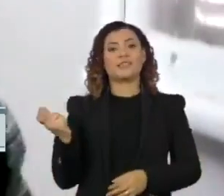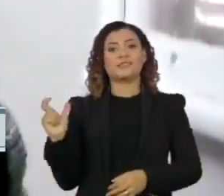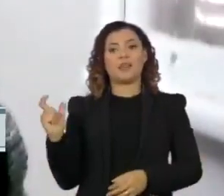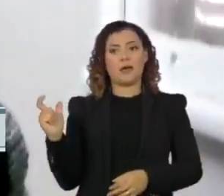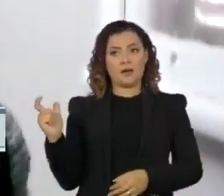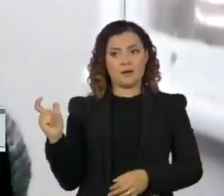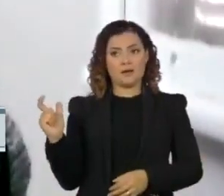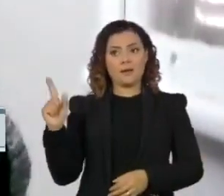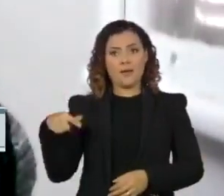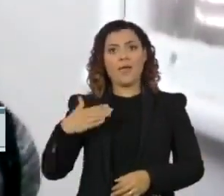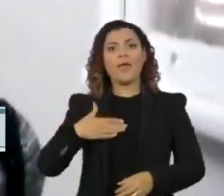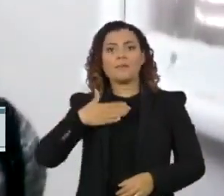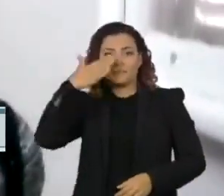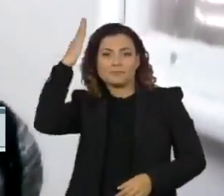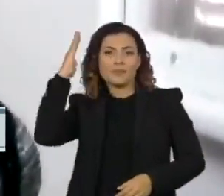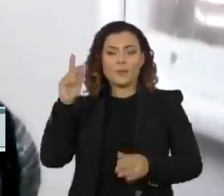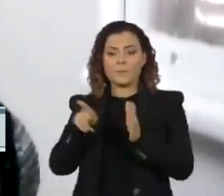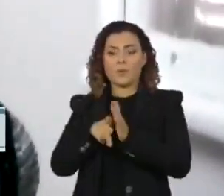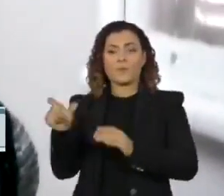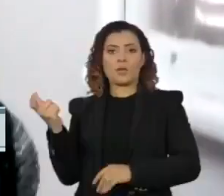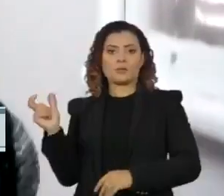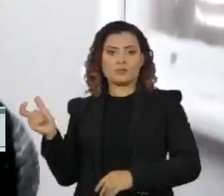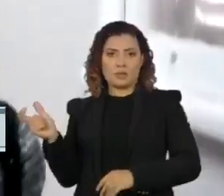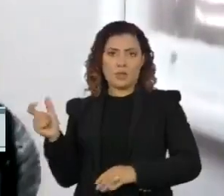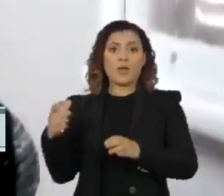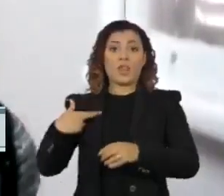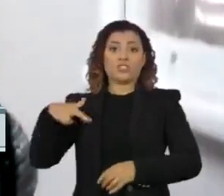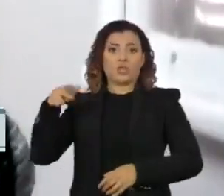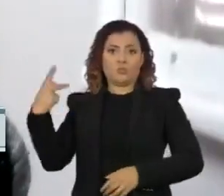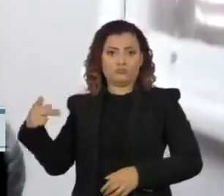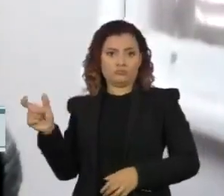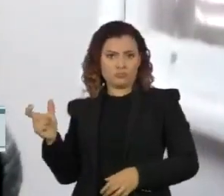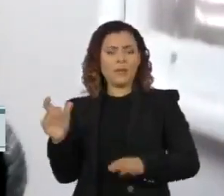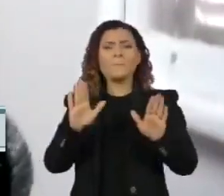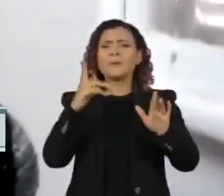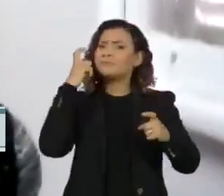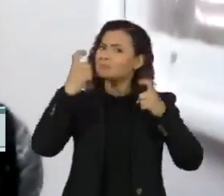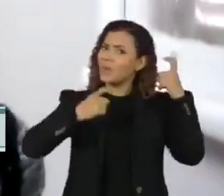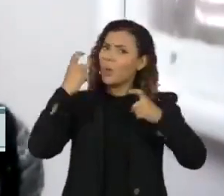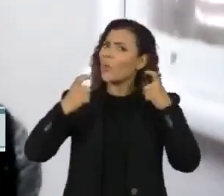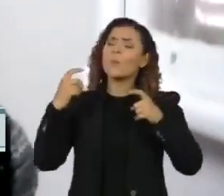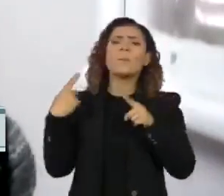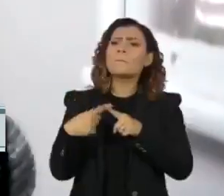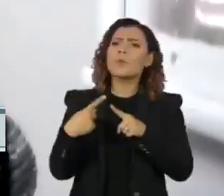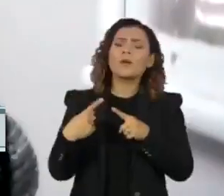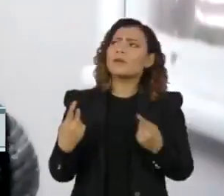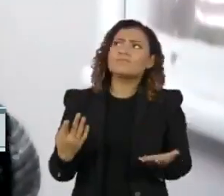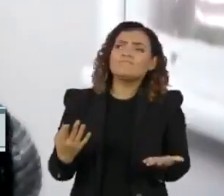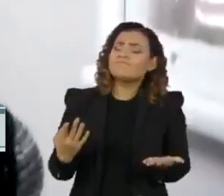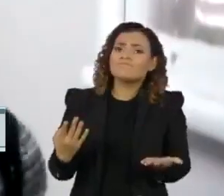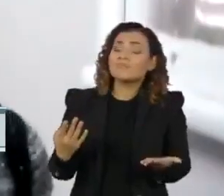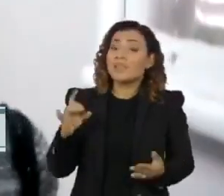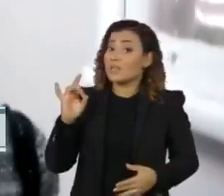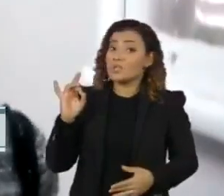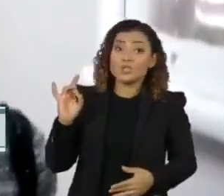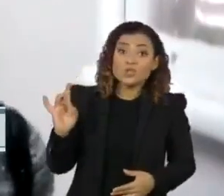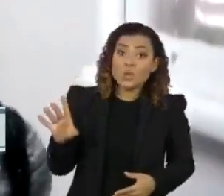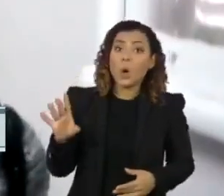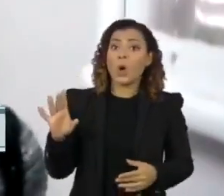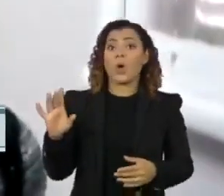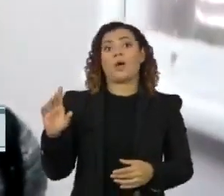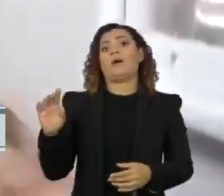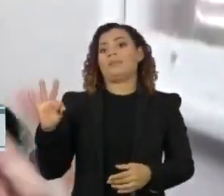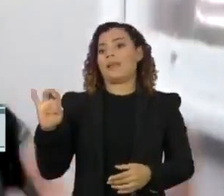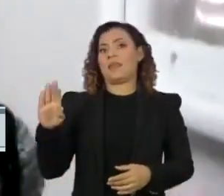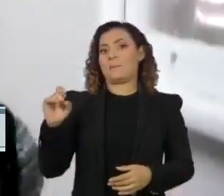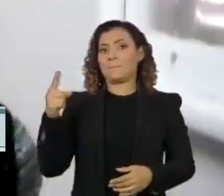que um conjunto de normas para regulamentar as relações sociais. O que me preocupa muito em relação não apenas ao Talibã, mas